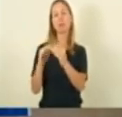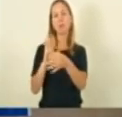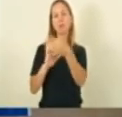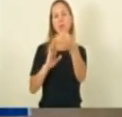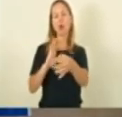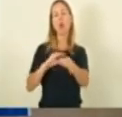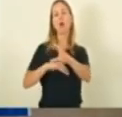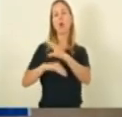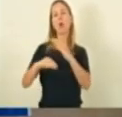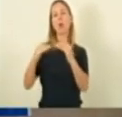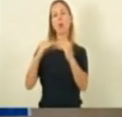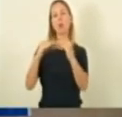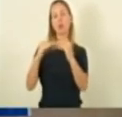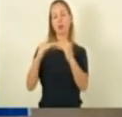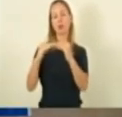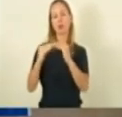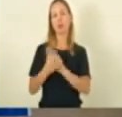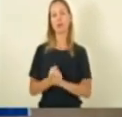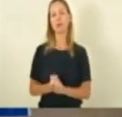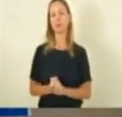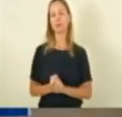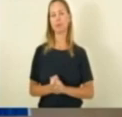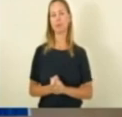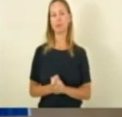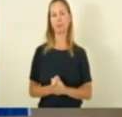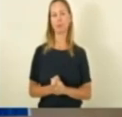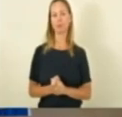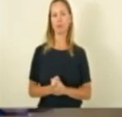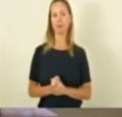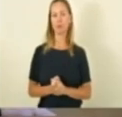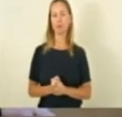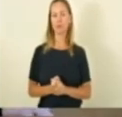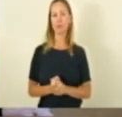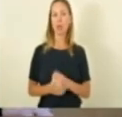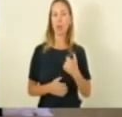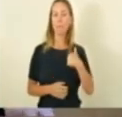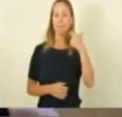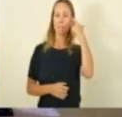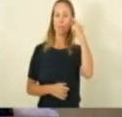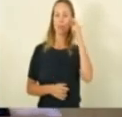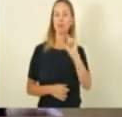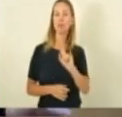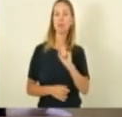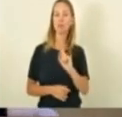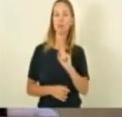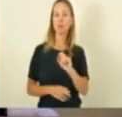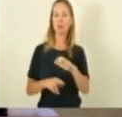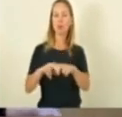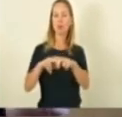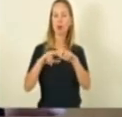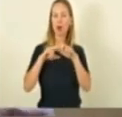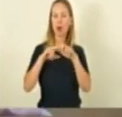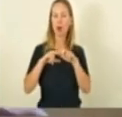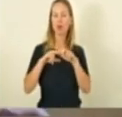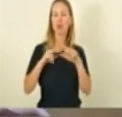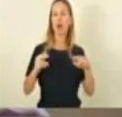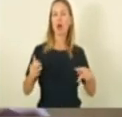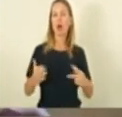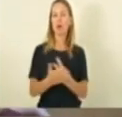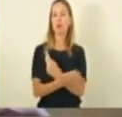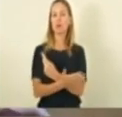parecer pela constitucionalidade da nossa PEC. E penso que, em virtude daquilo que